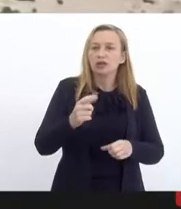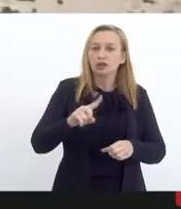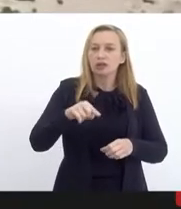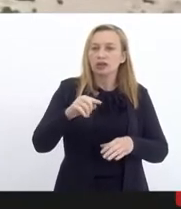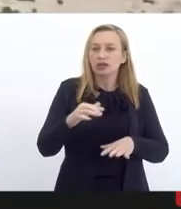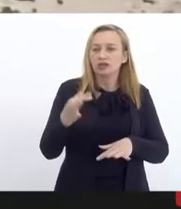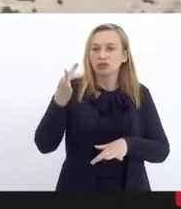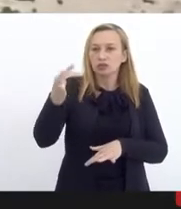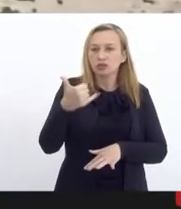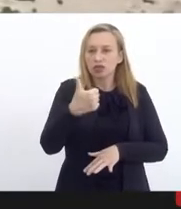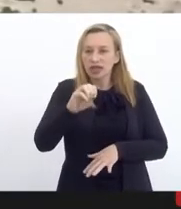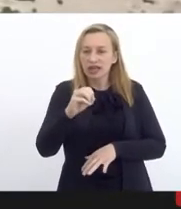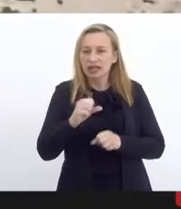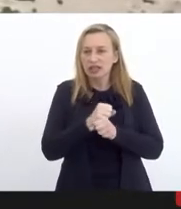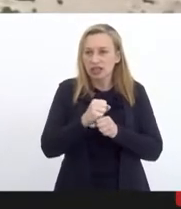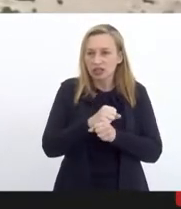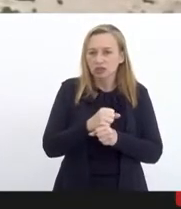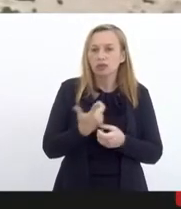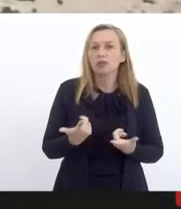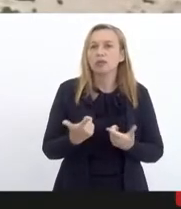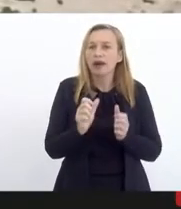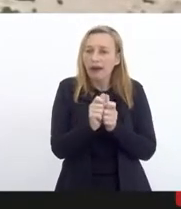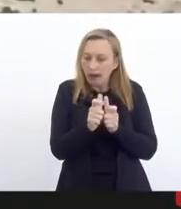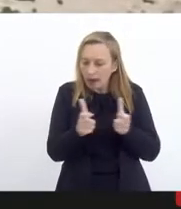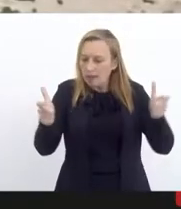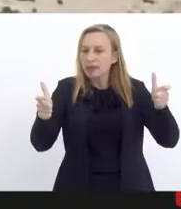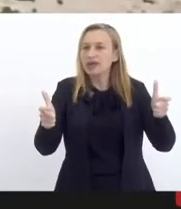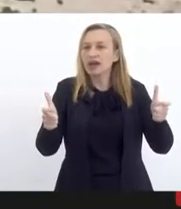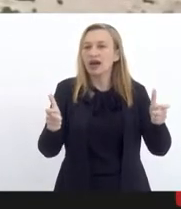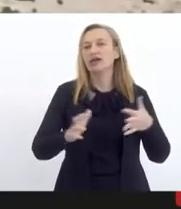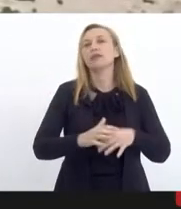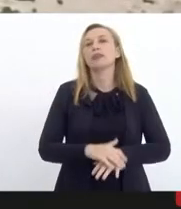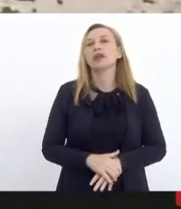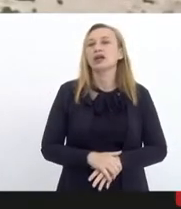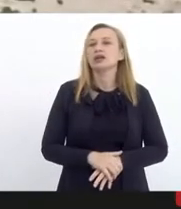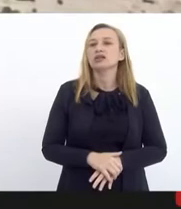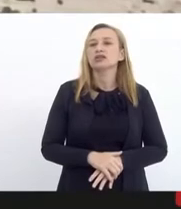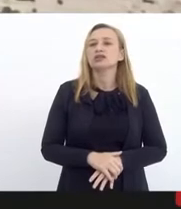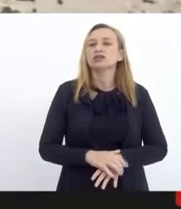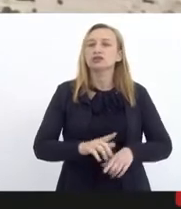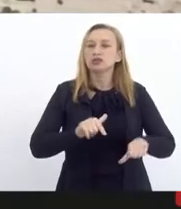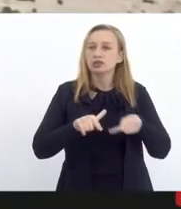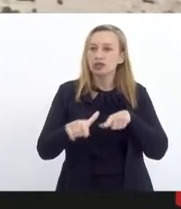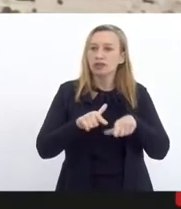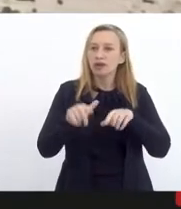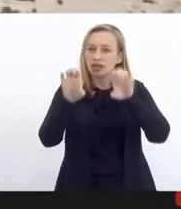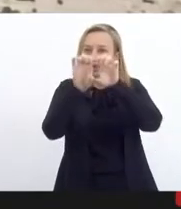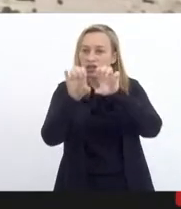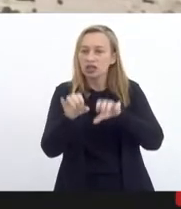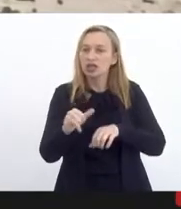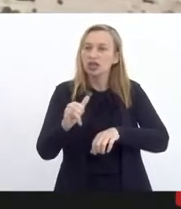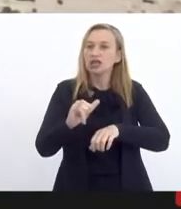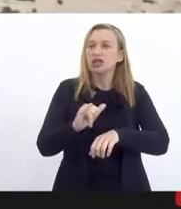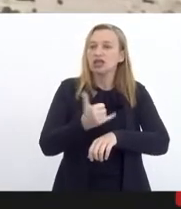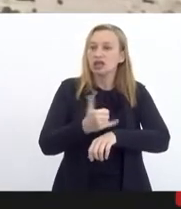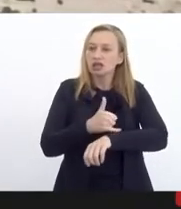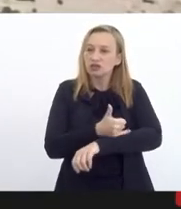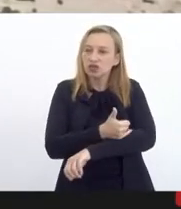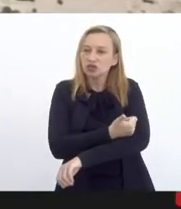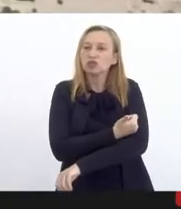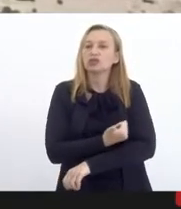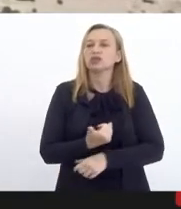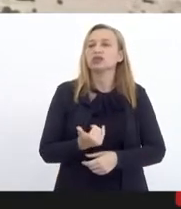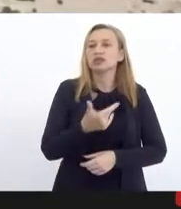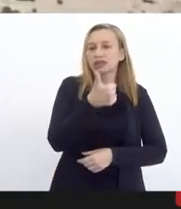anos para ampliar a nossa operação e a nossa infraestrutura, 100% investimento